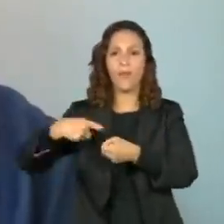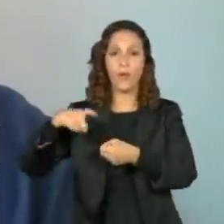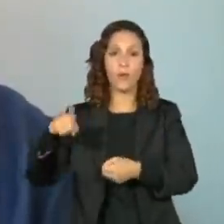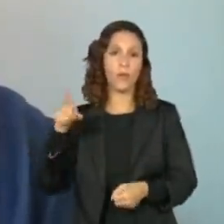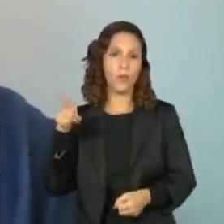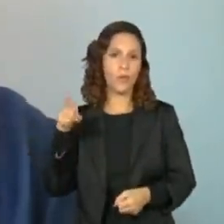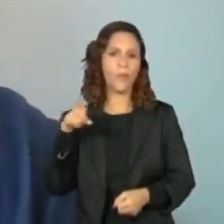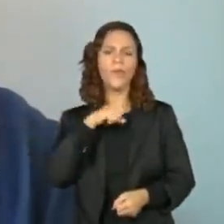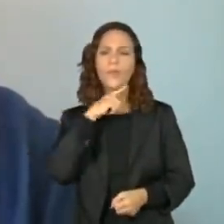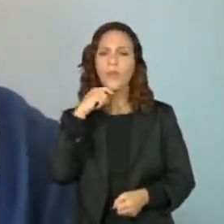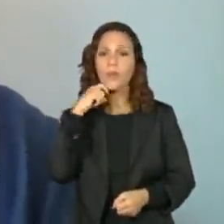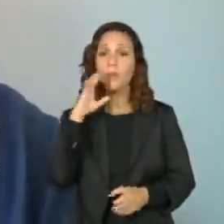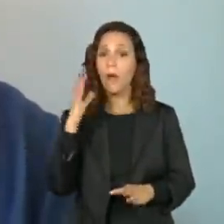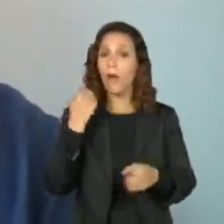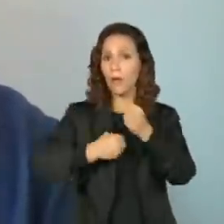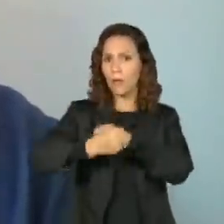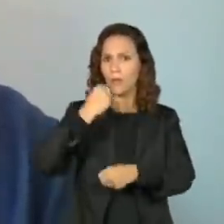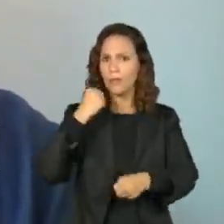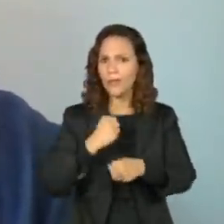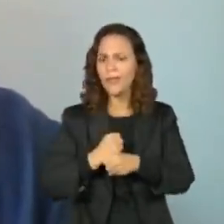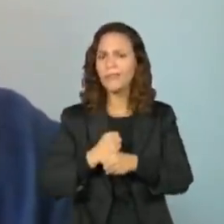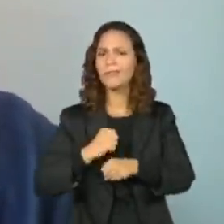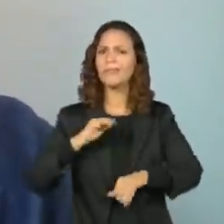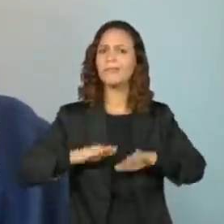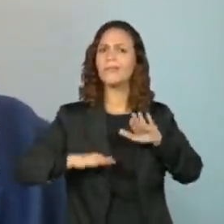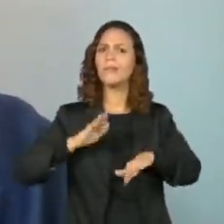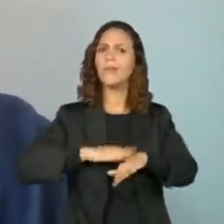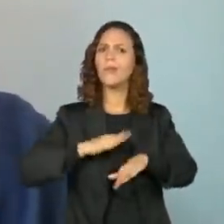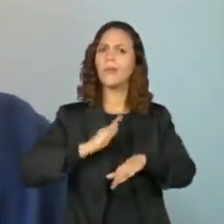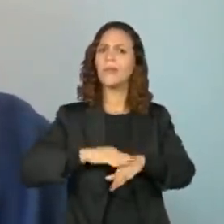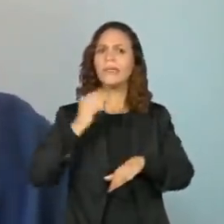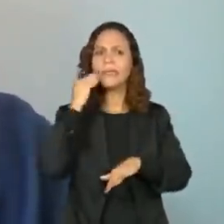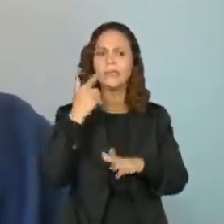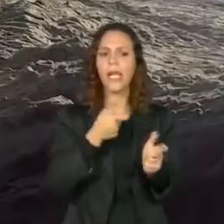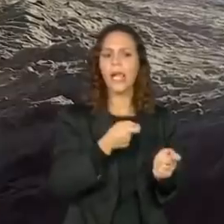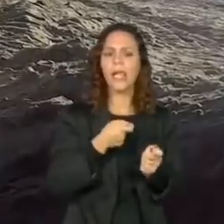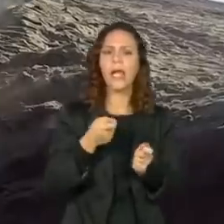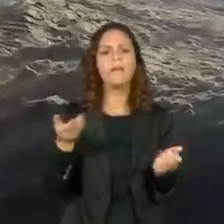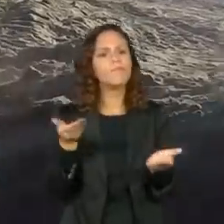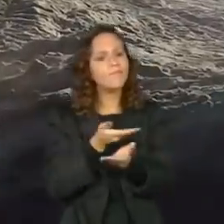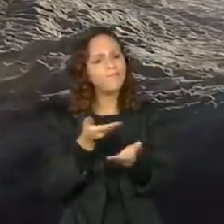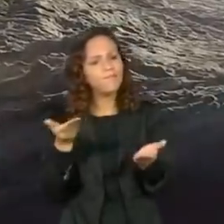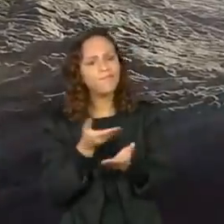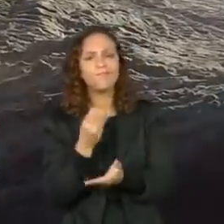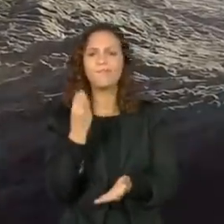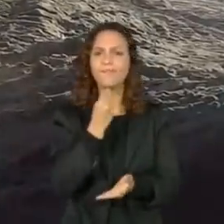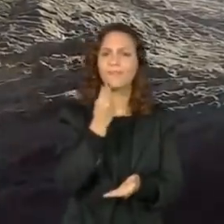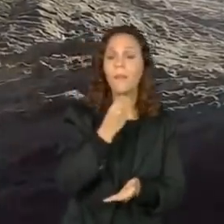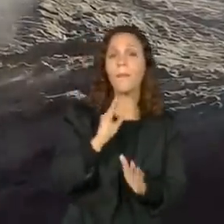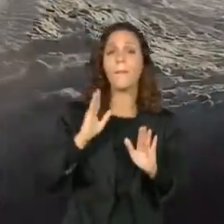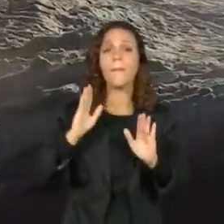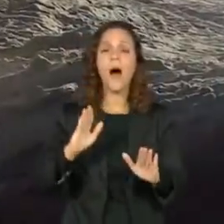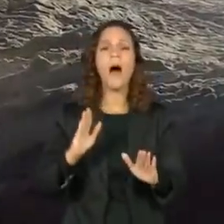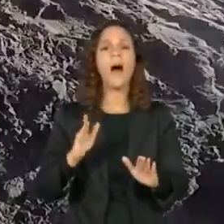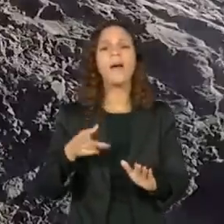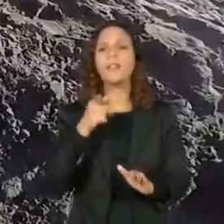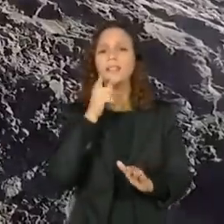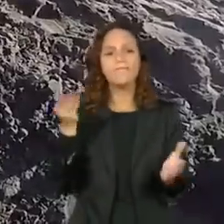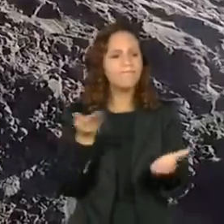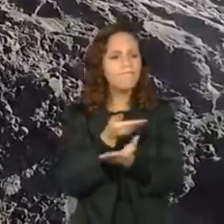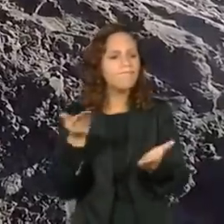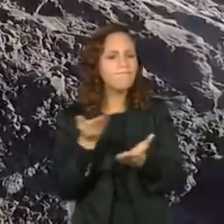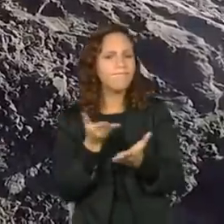período agora, desde o ano passado, seria o momento talvez ideal de puxar pela diplomacia inicialmente, e a partir do momento em que a diplomacia na visão russa não